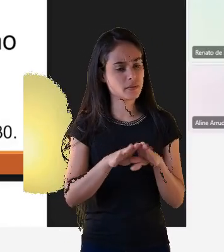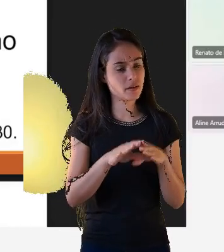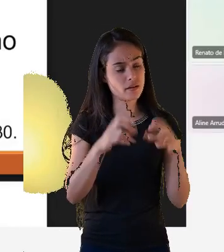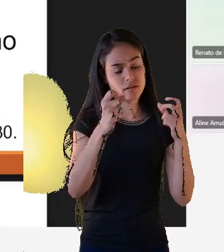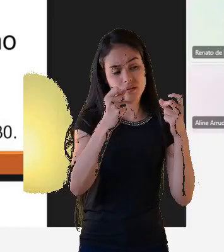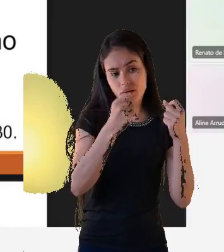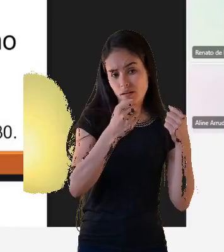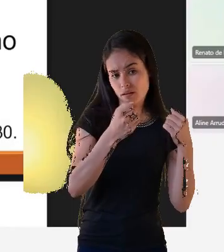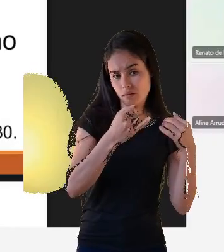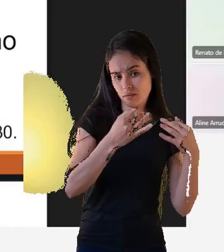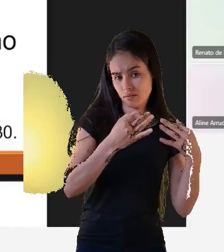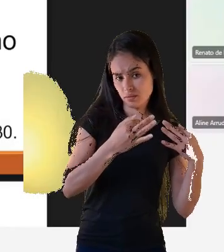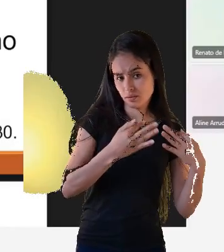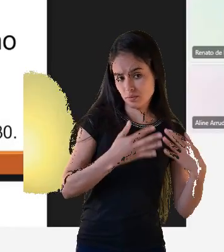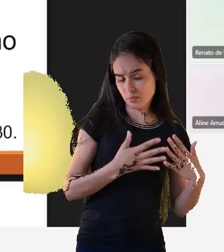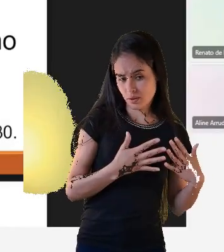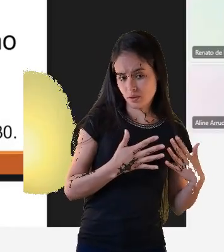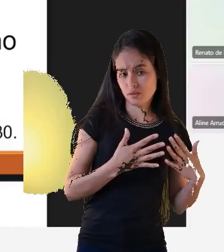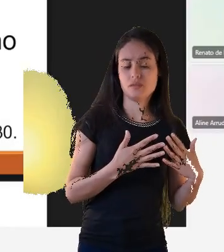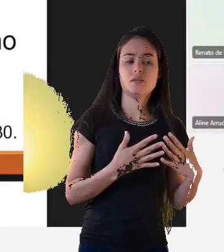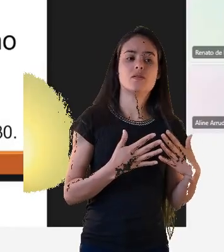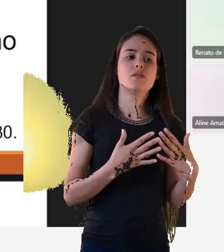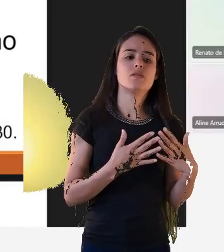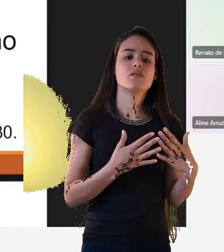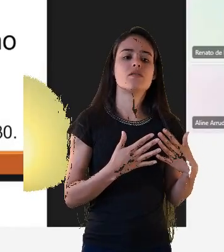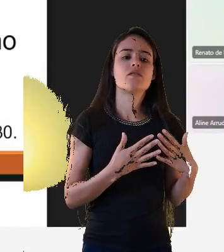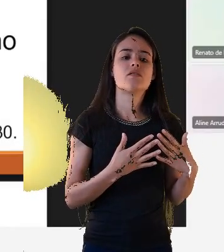sobre trabalho, né, no Brasil.